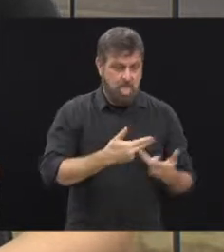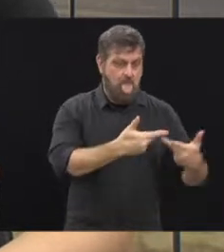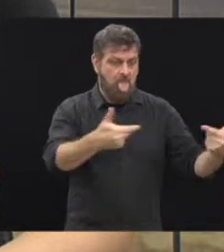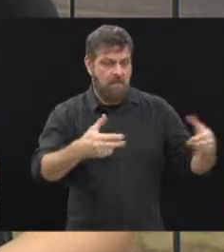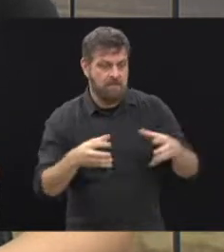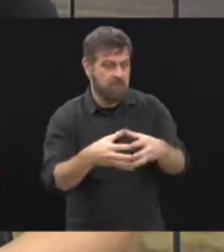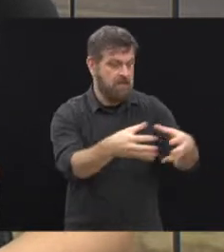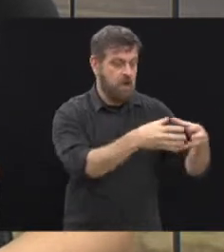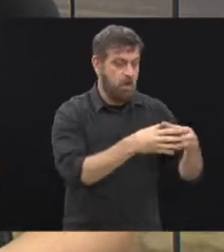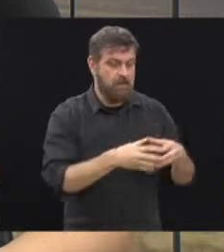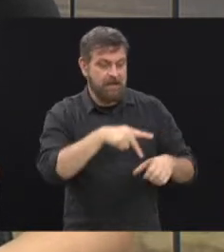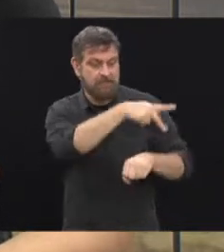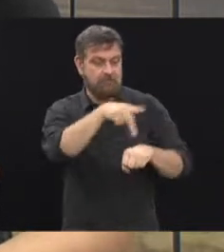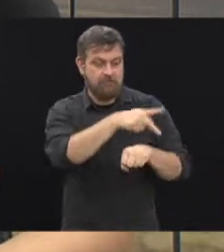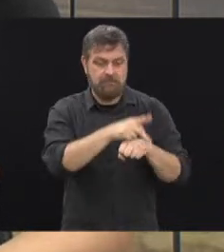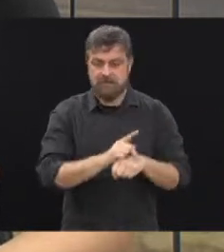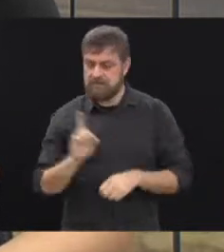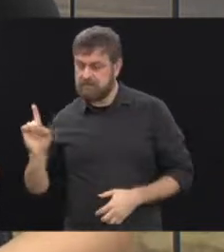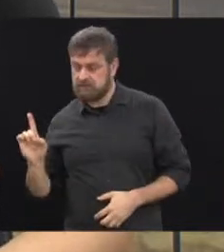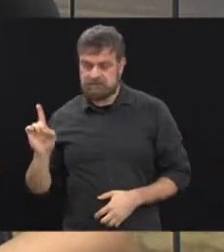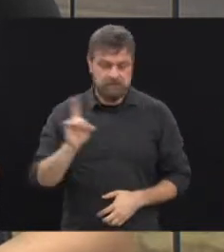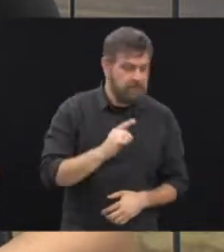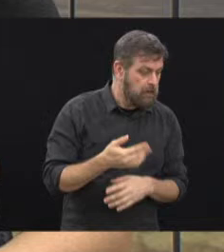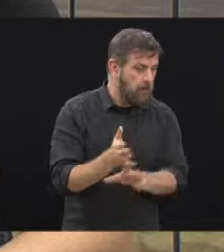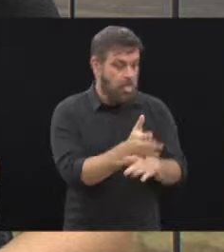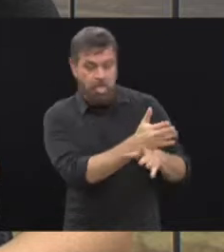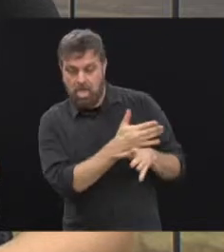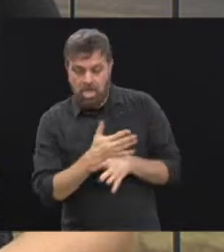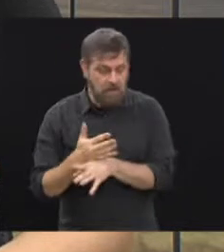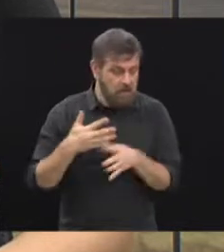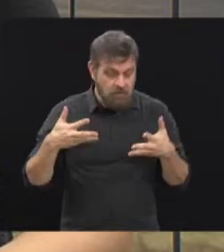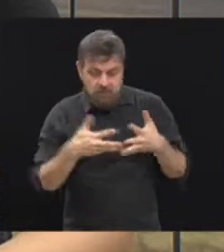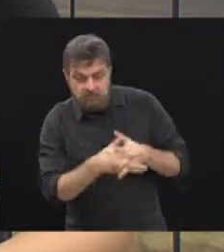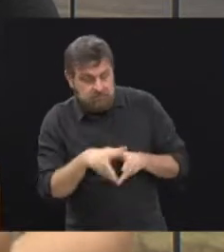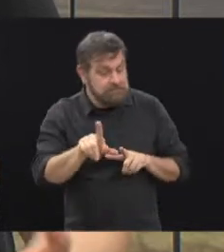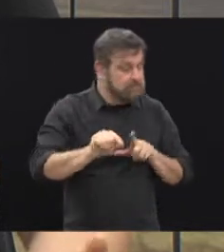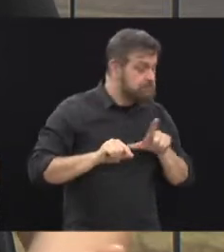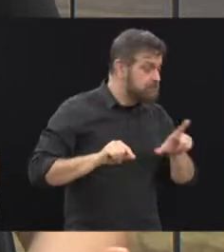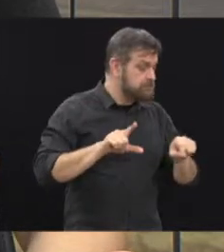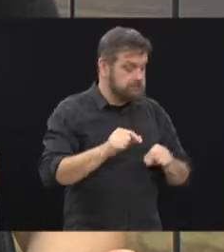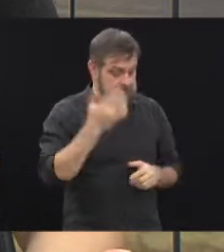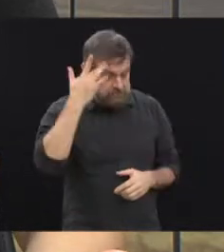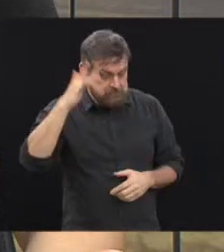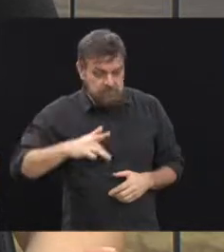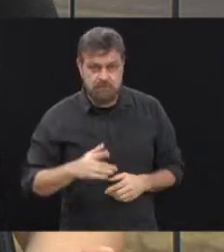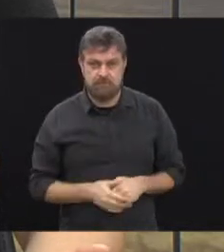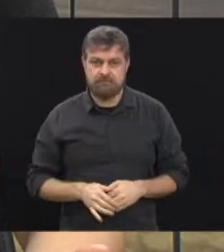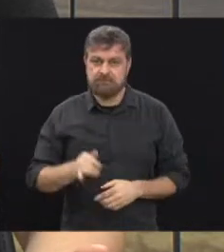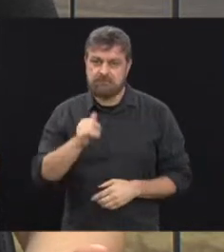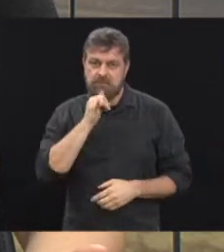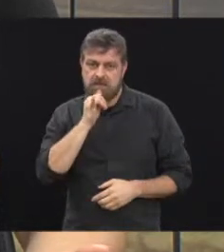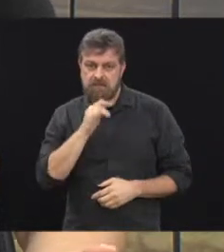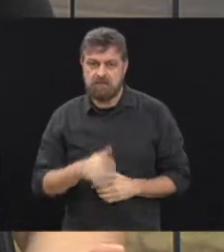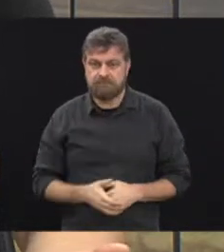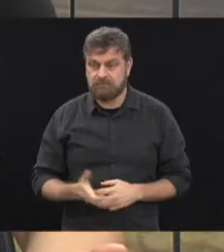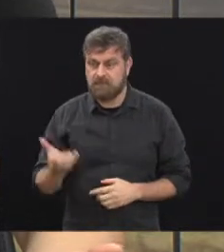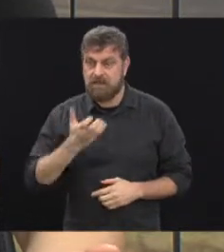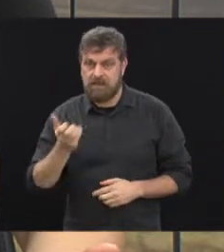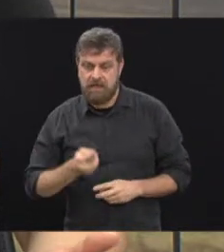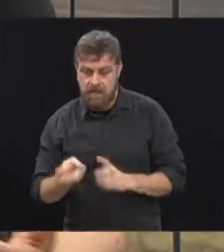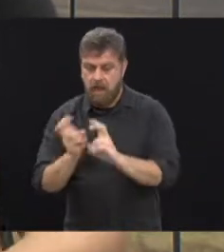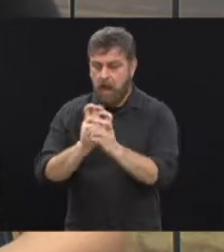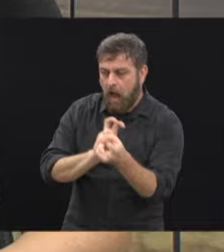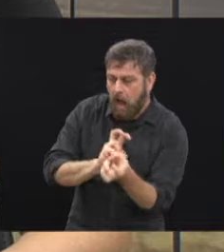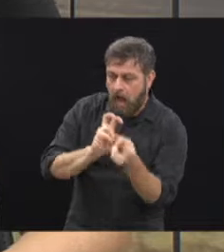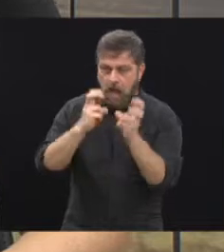acontece com o viajante? Ele acaba ficando muito confuso na hora de escolher. Entendi. Então vamos pensar que você escolheu dar aula de